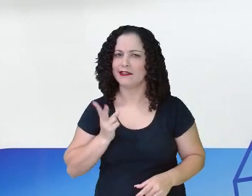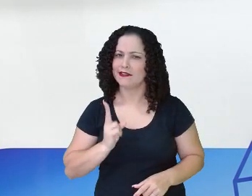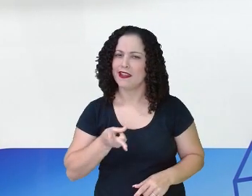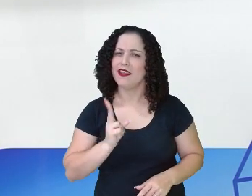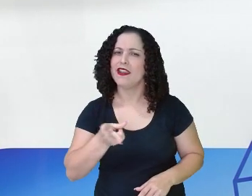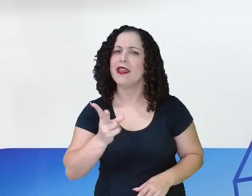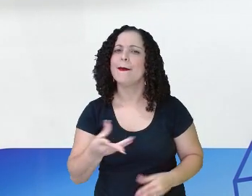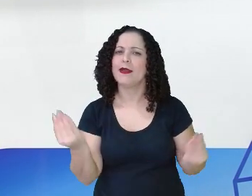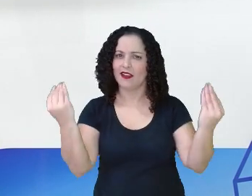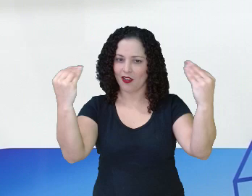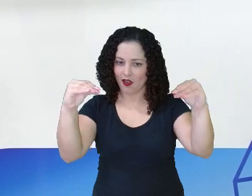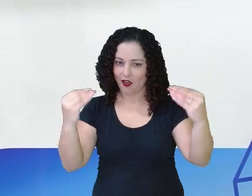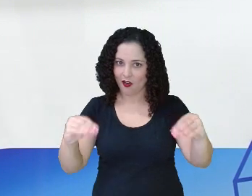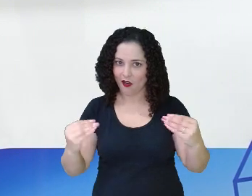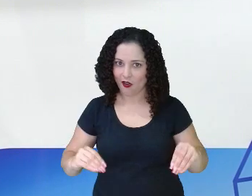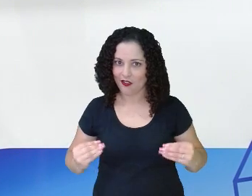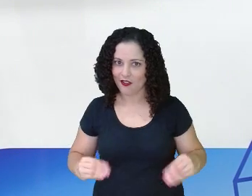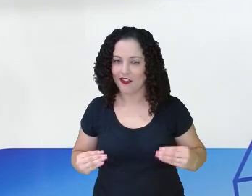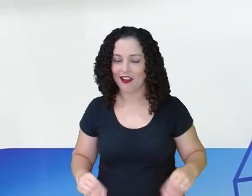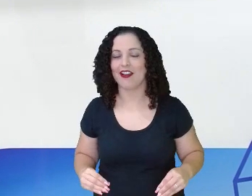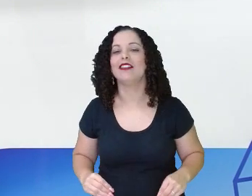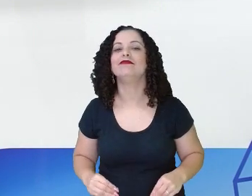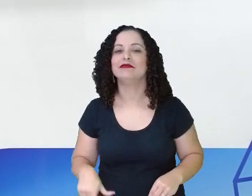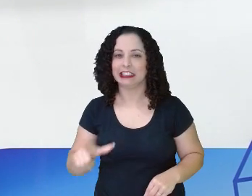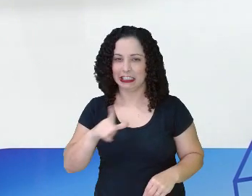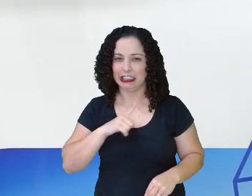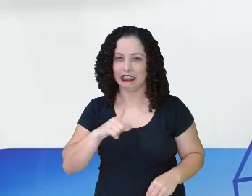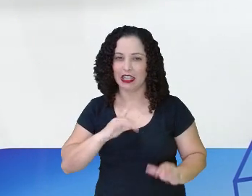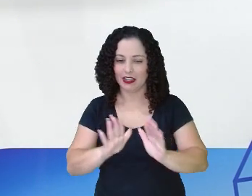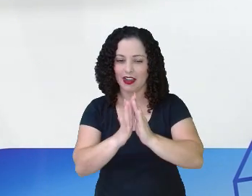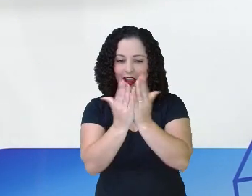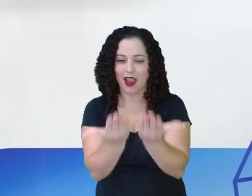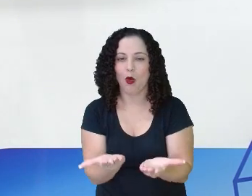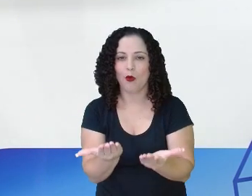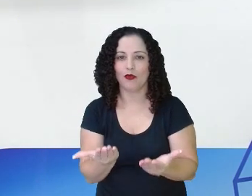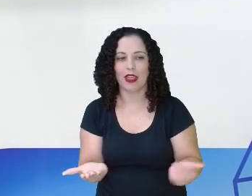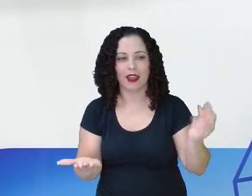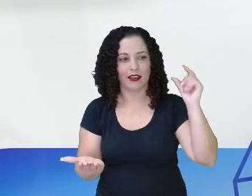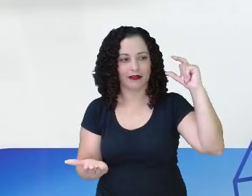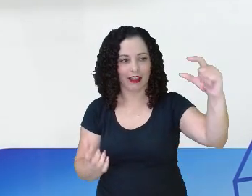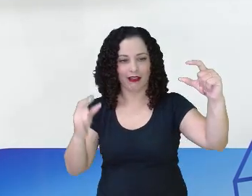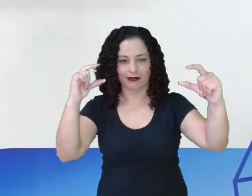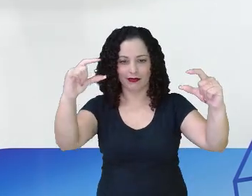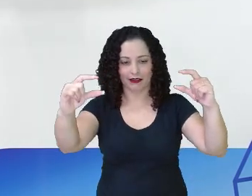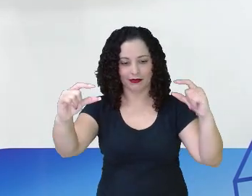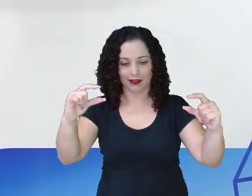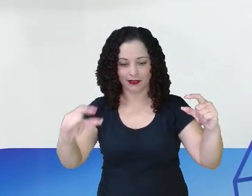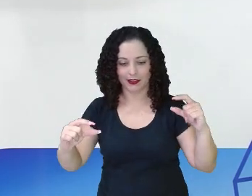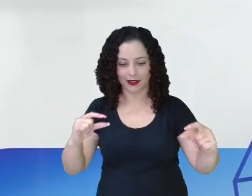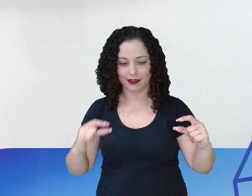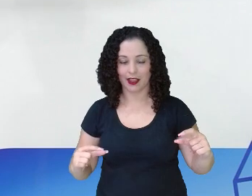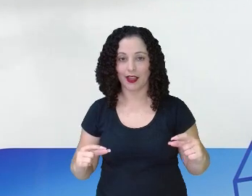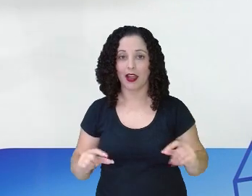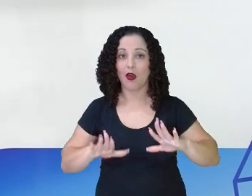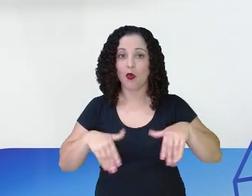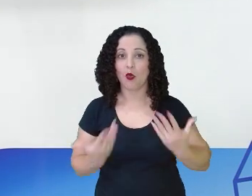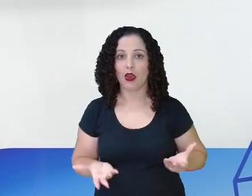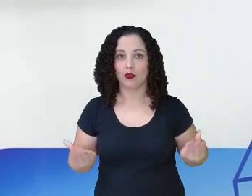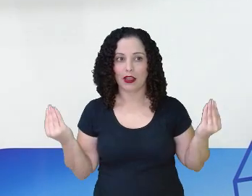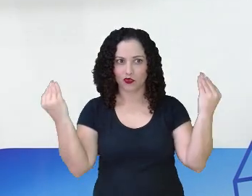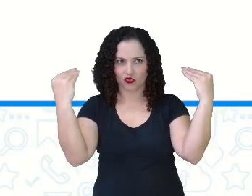Dificilmente. Sempre eles colocam alguma questão envolvendo algo de figurinha. Quando a gente tem a palavra